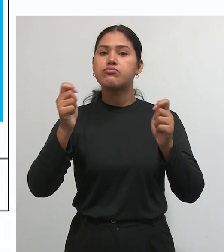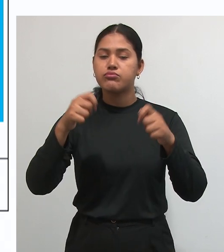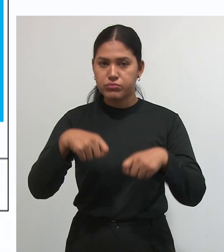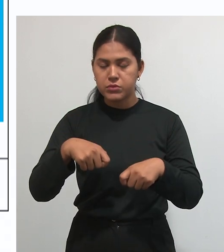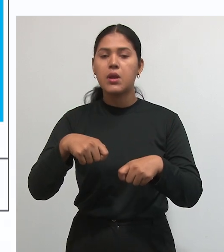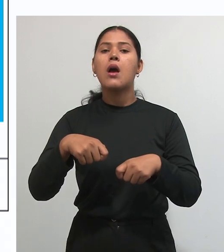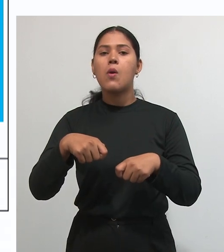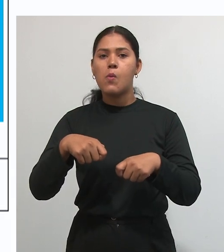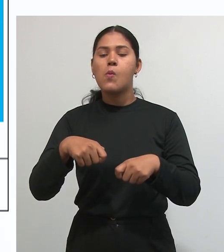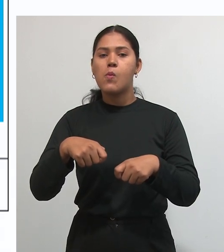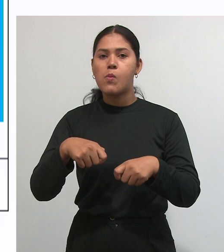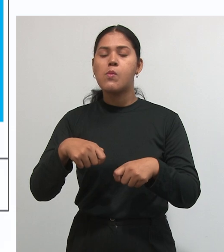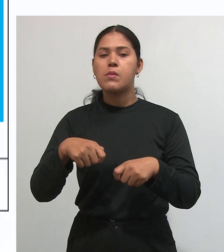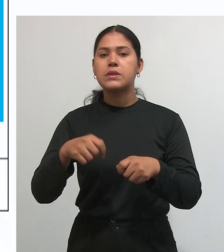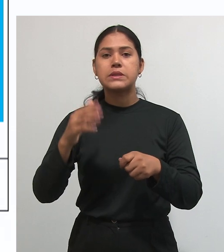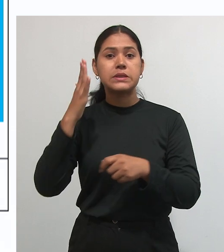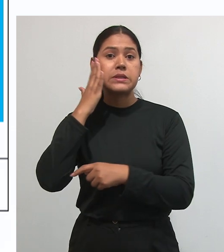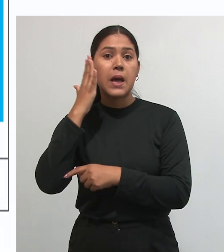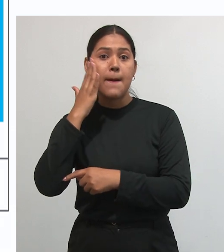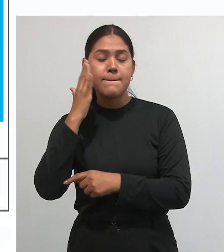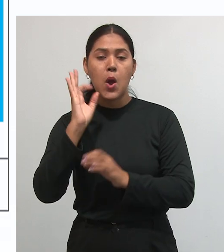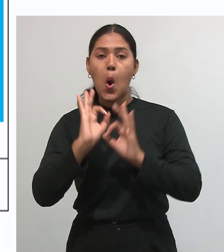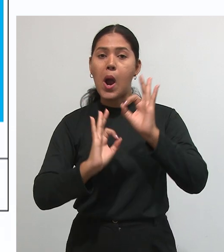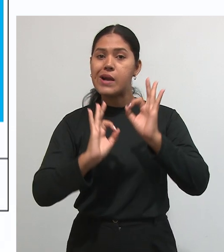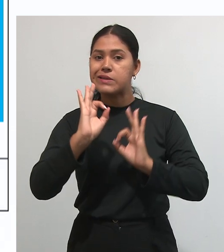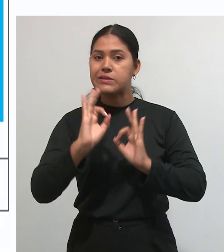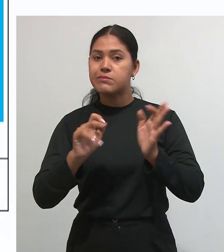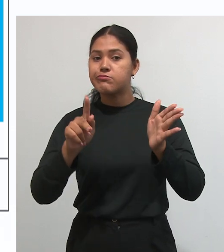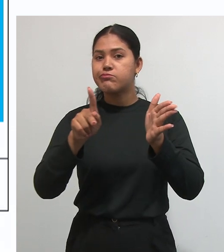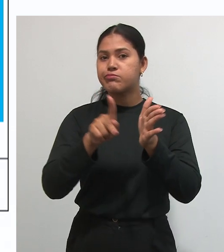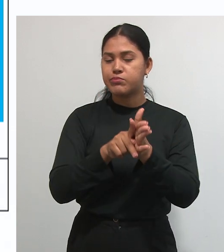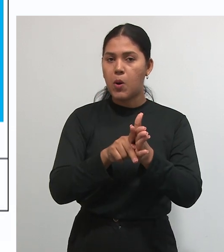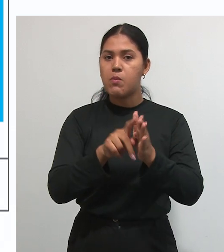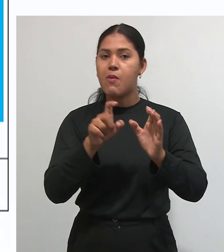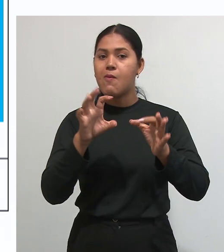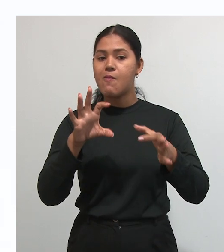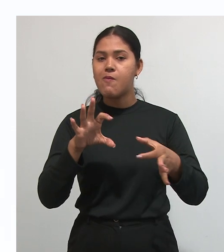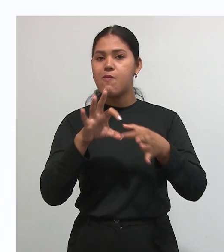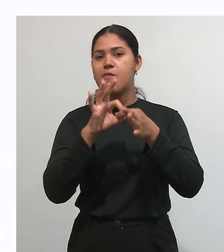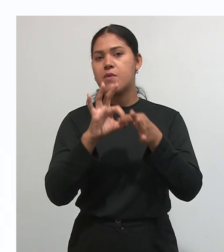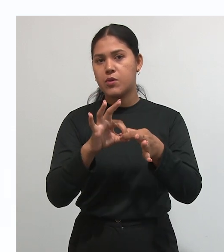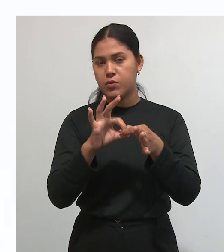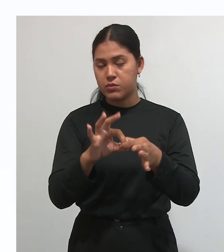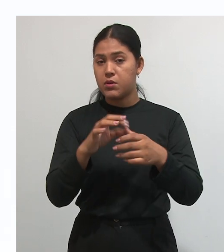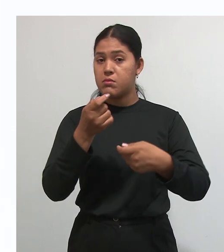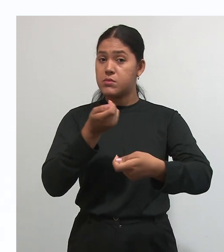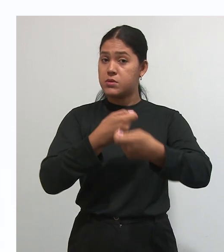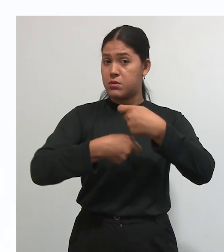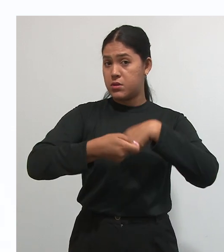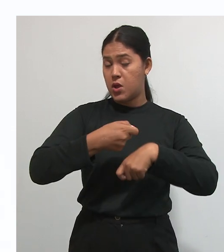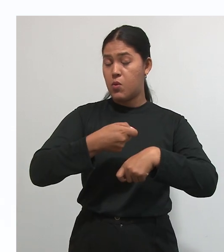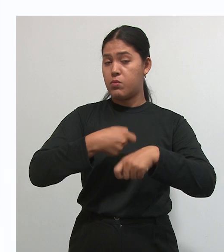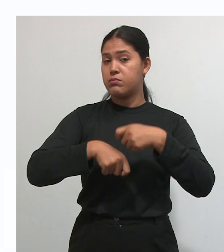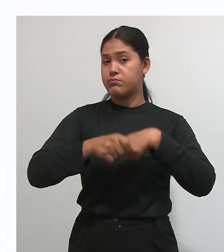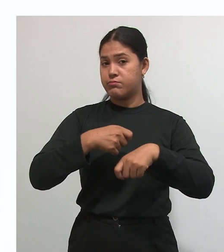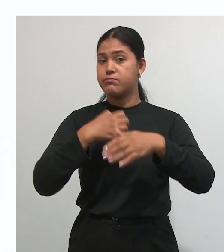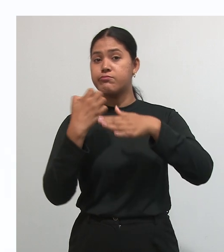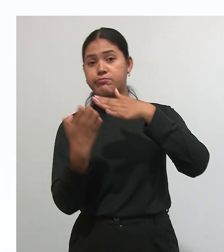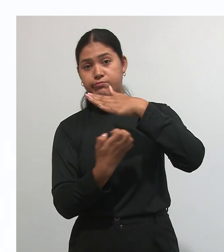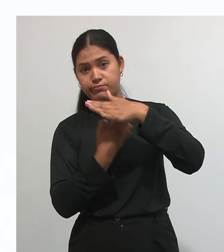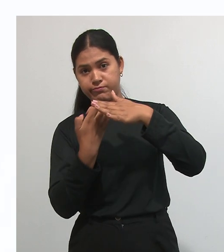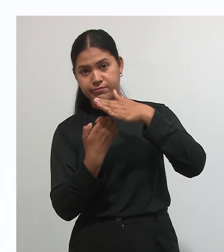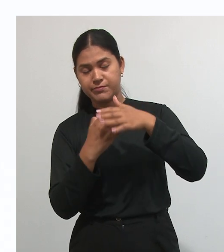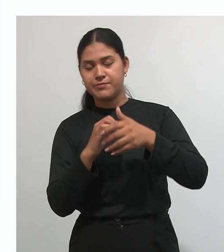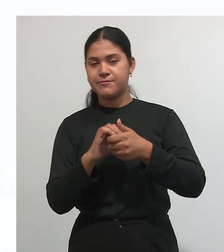mediante atividade administrativa plenamente vinculada. Outro exemplo aqui